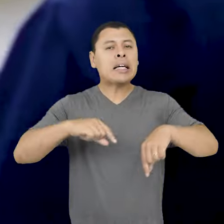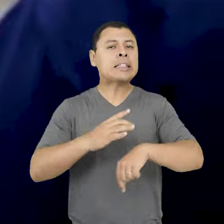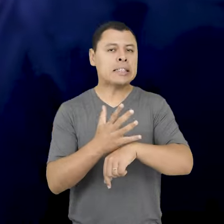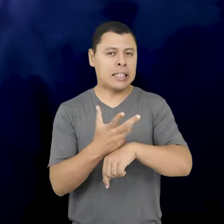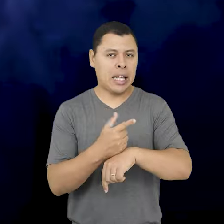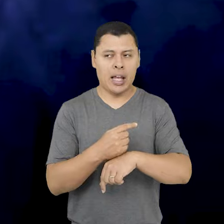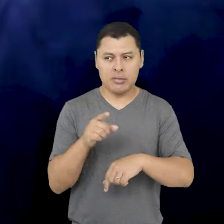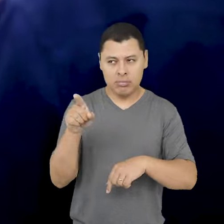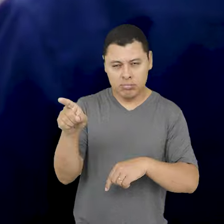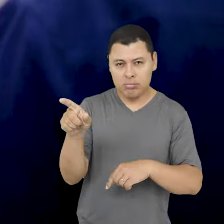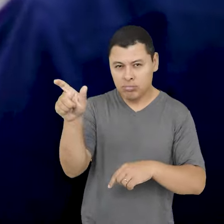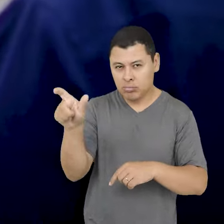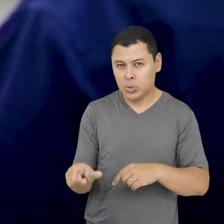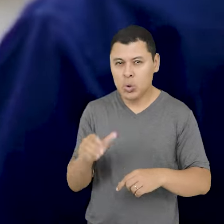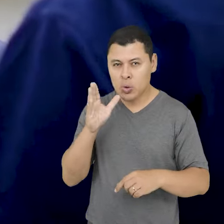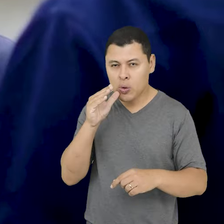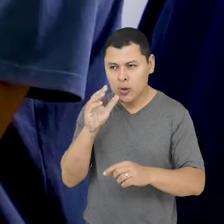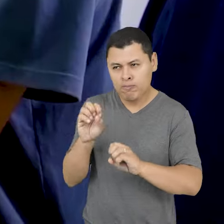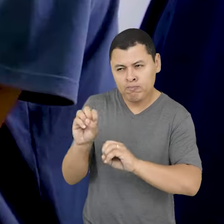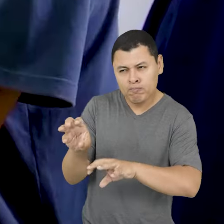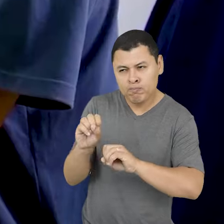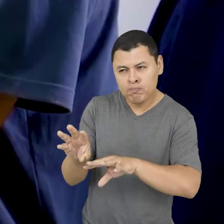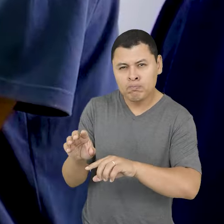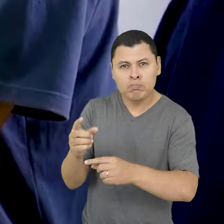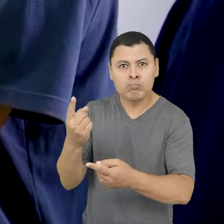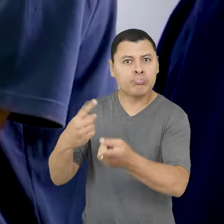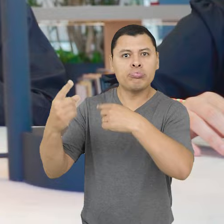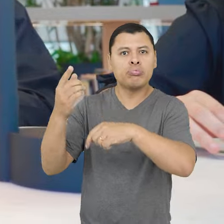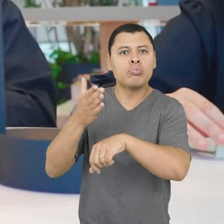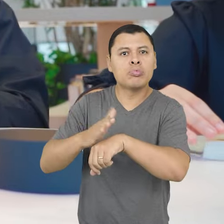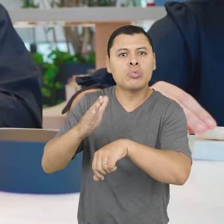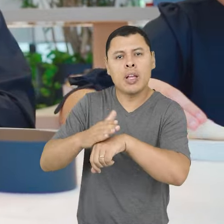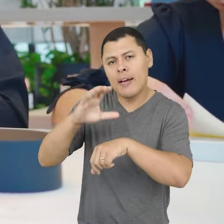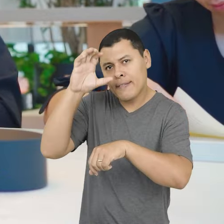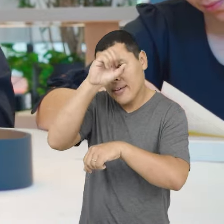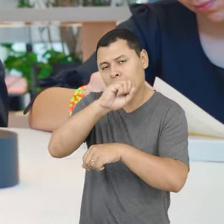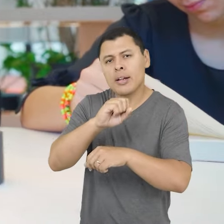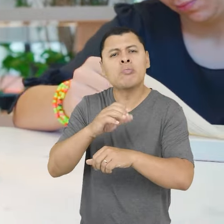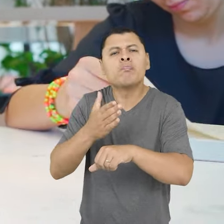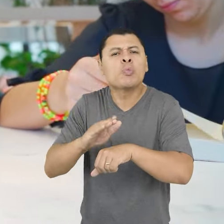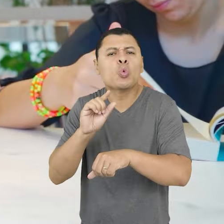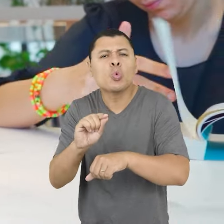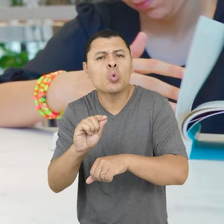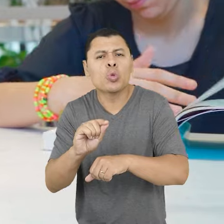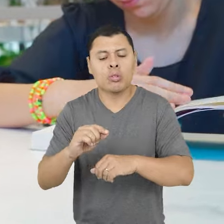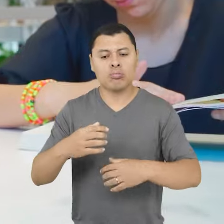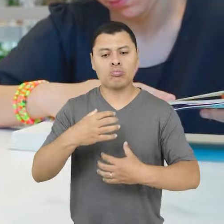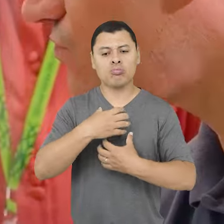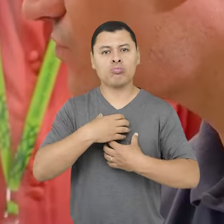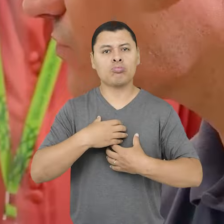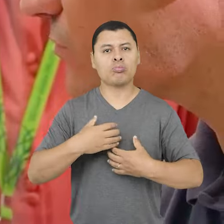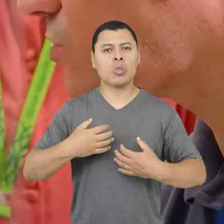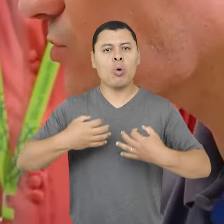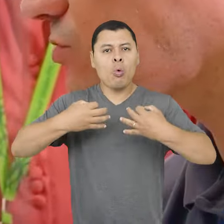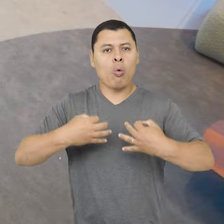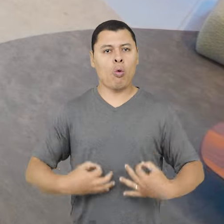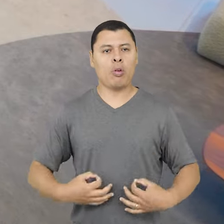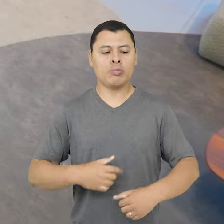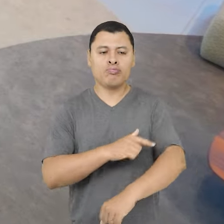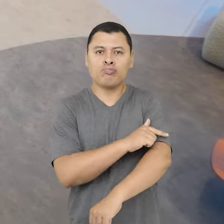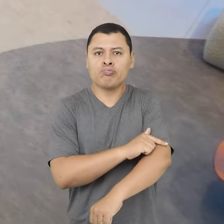Aqui, nossos colaboradores desenvolvem-se integralmente, aprimorando aspectos comportamentais,